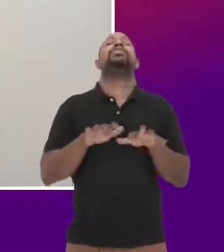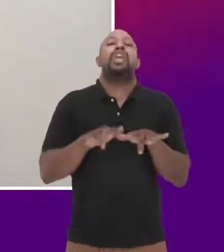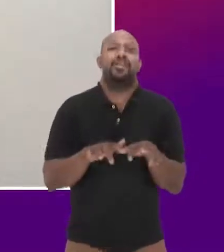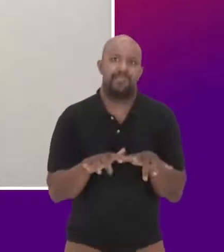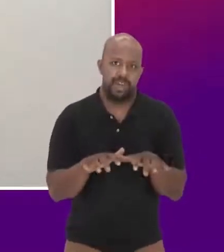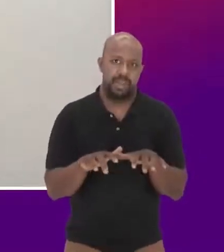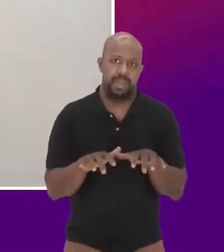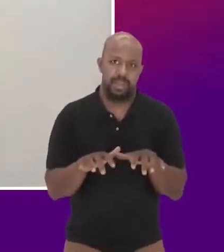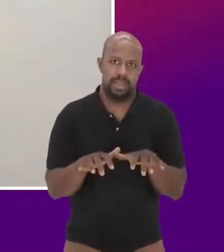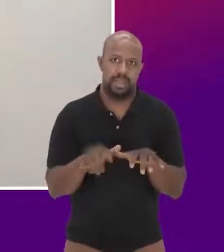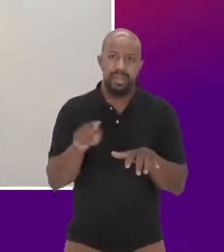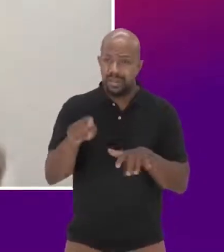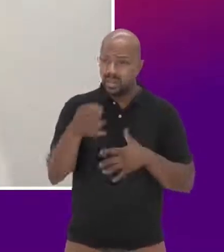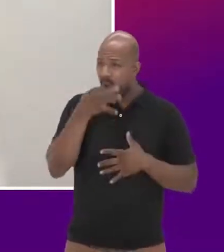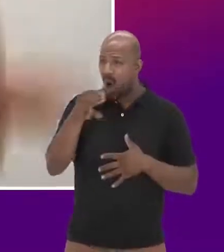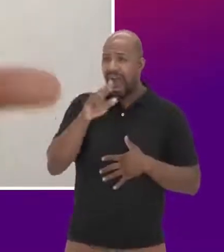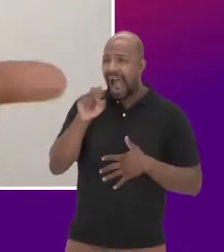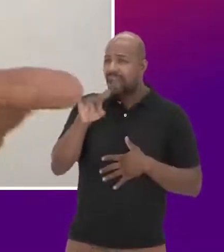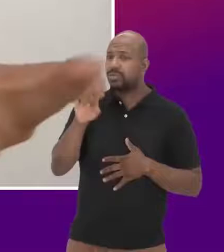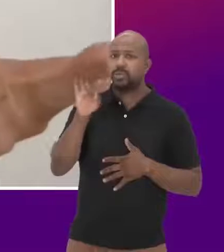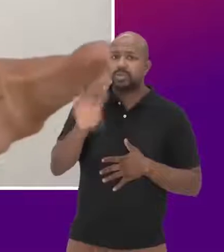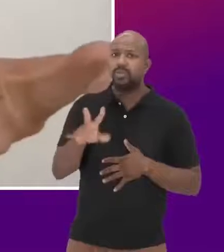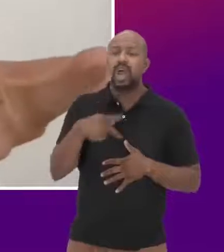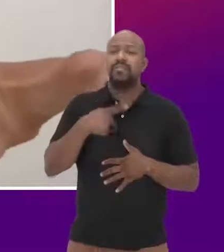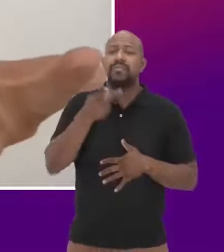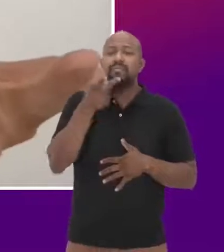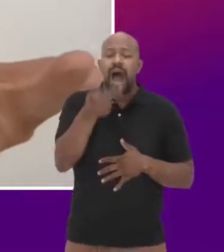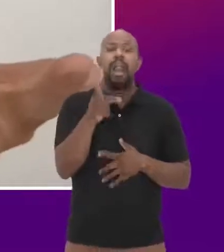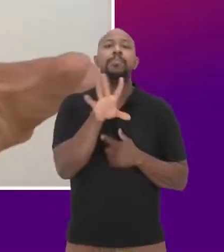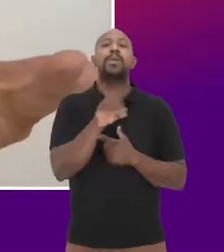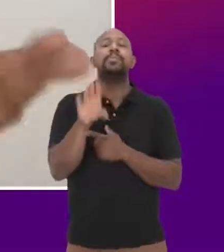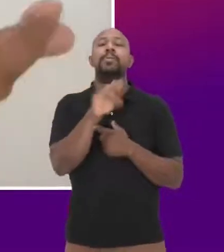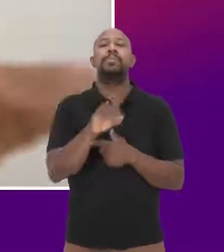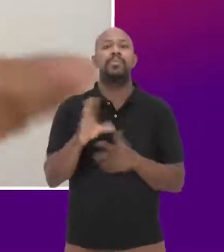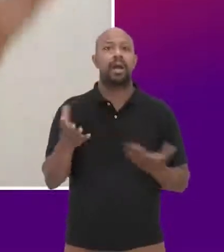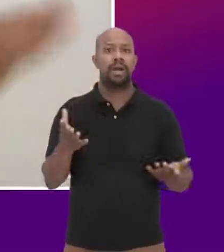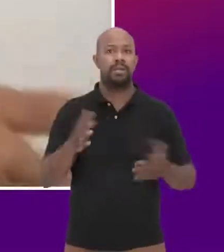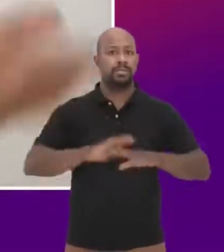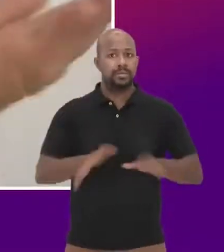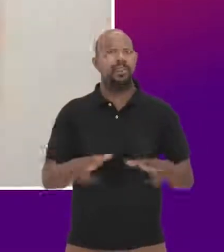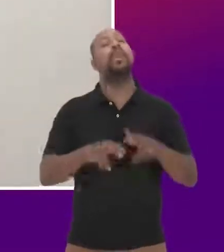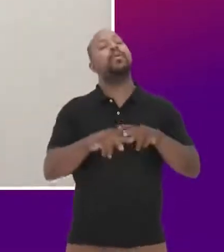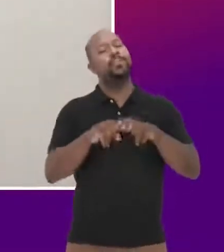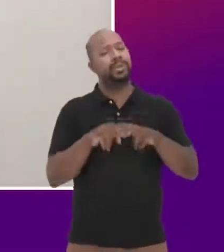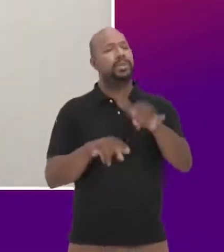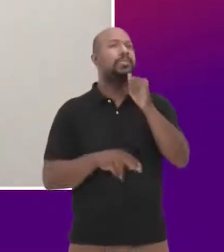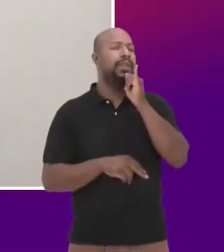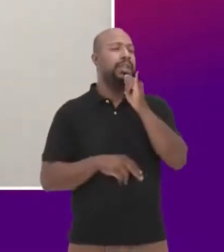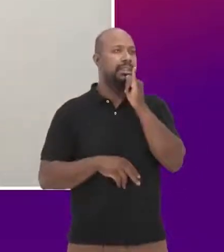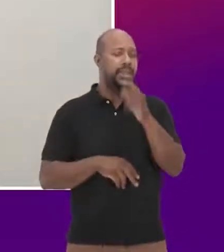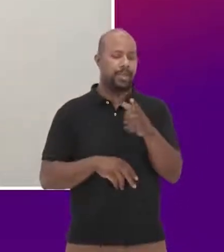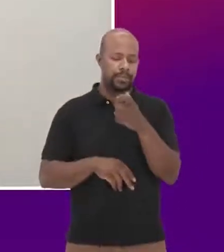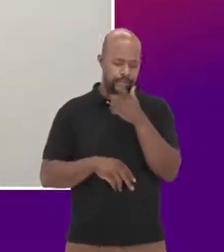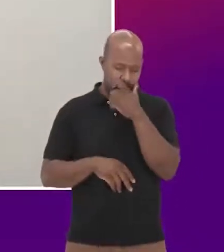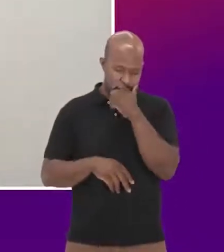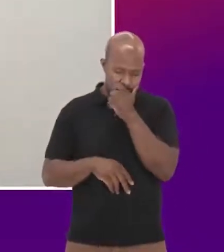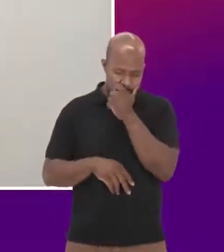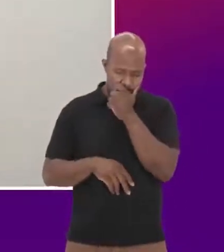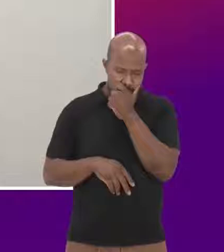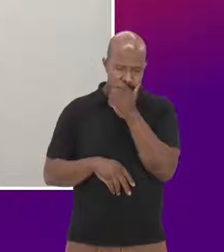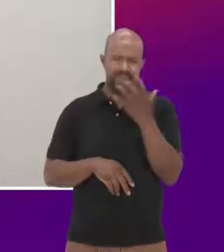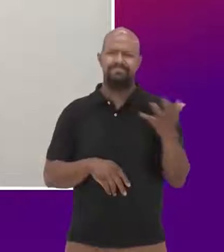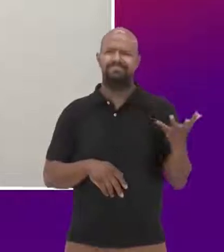escrever. No rádio já basta você falar. Por isso que, por exemplo, o